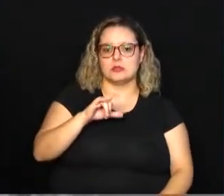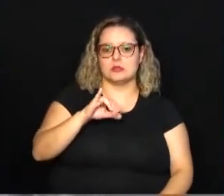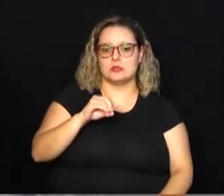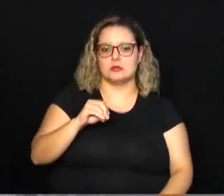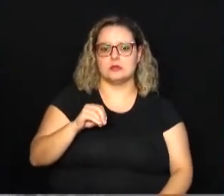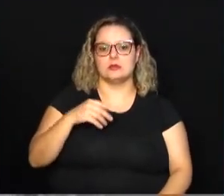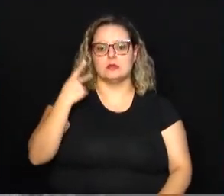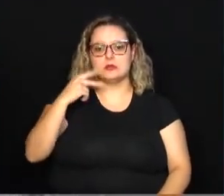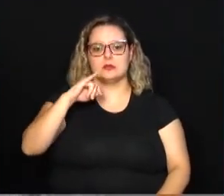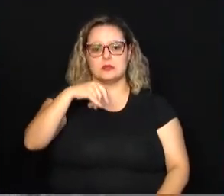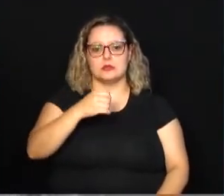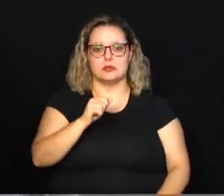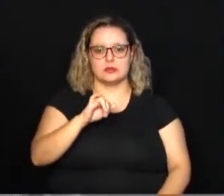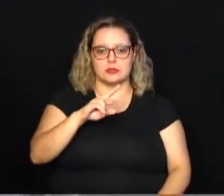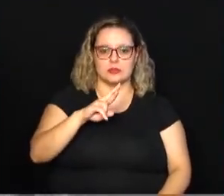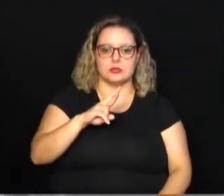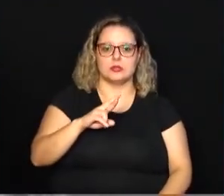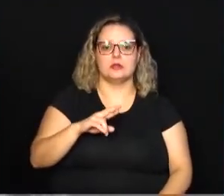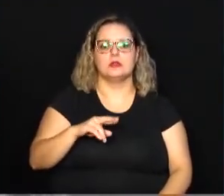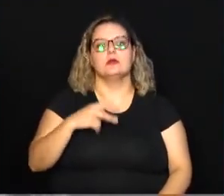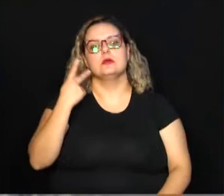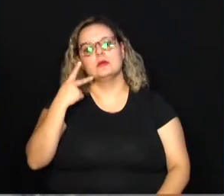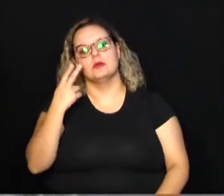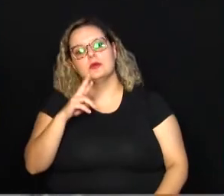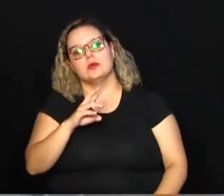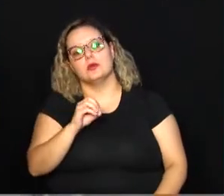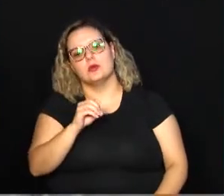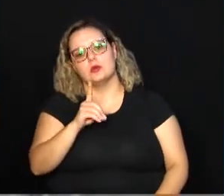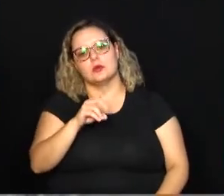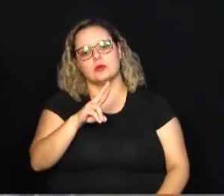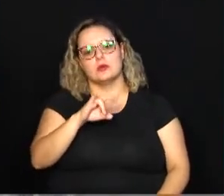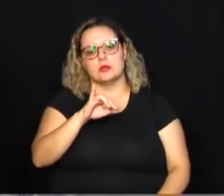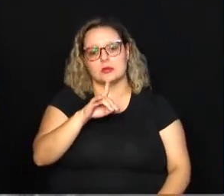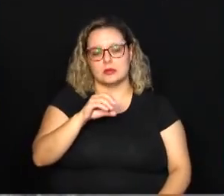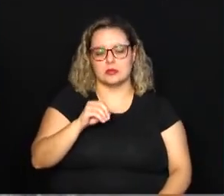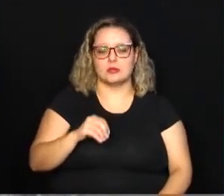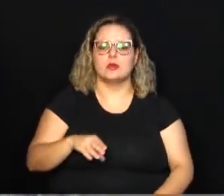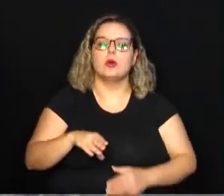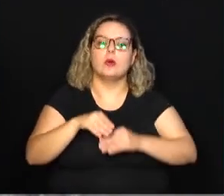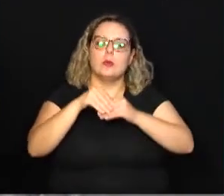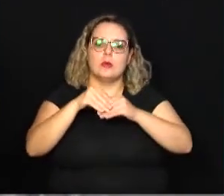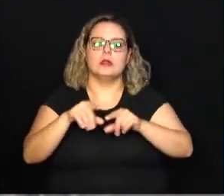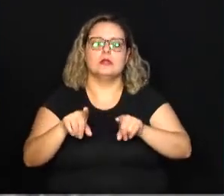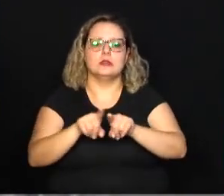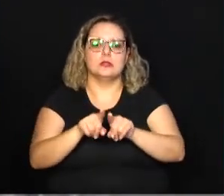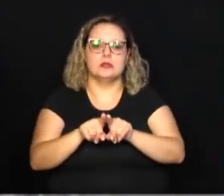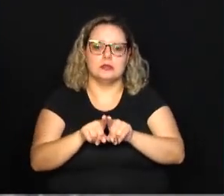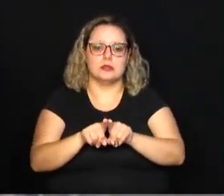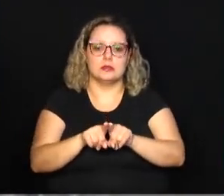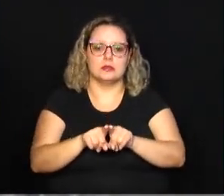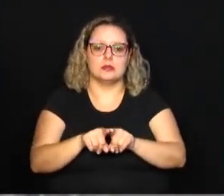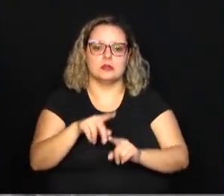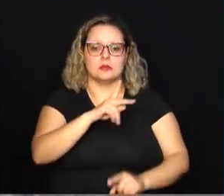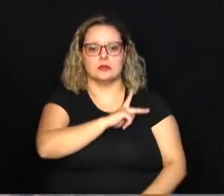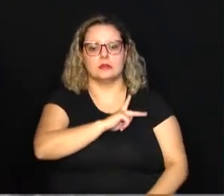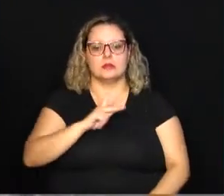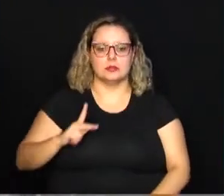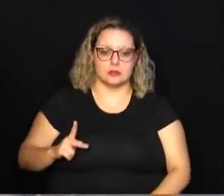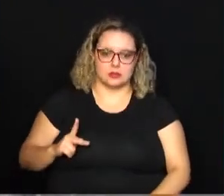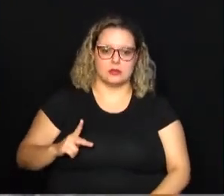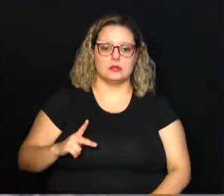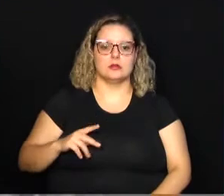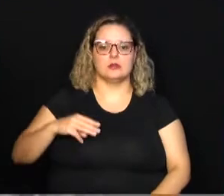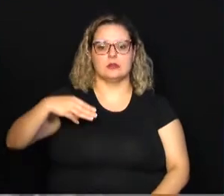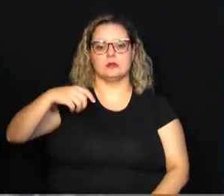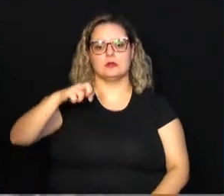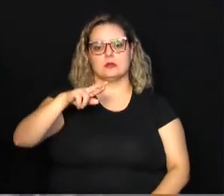Jair, vereador Rodrigo, que teve que se ausentar. Quero cumprimentar também o presidente da Rede Mário